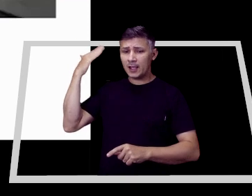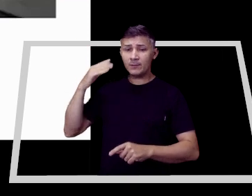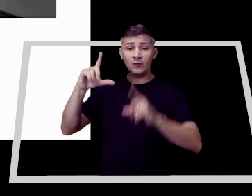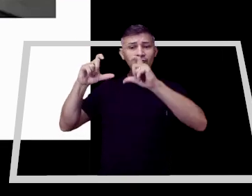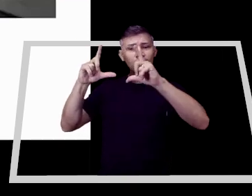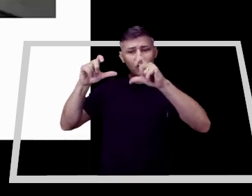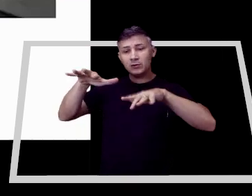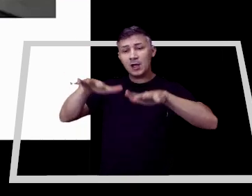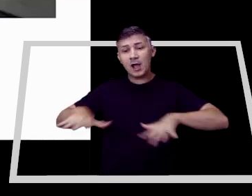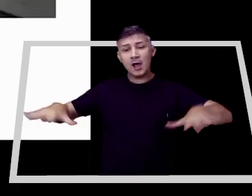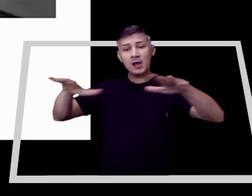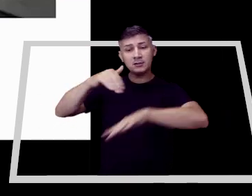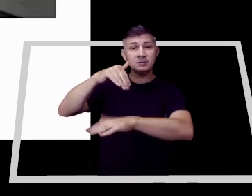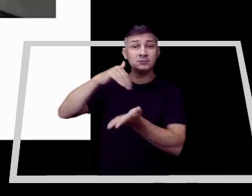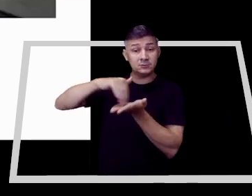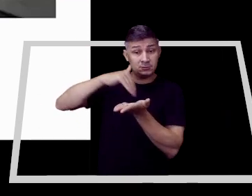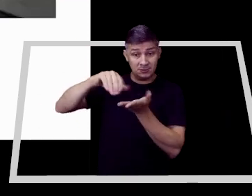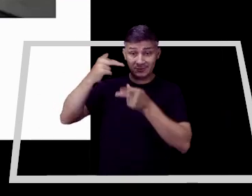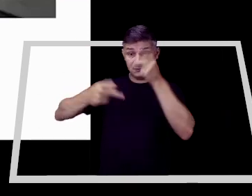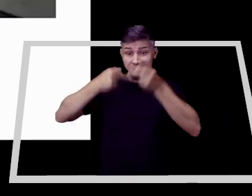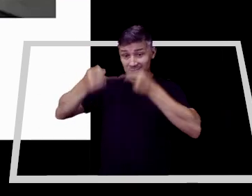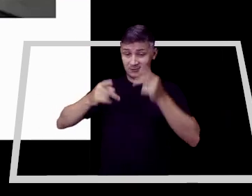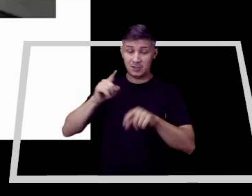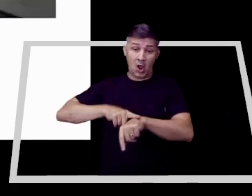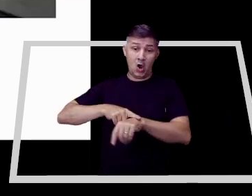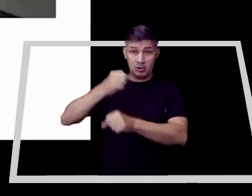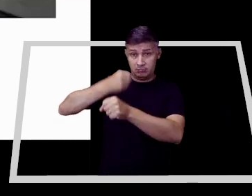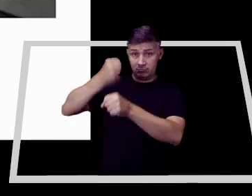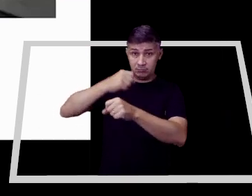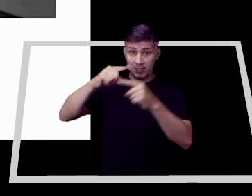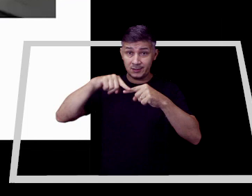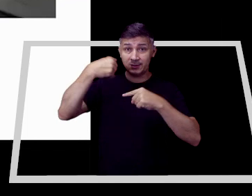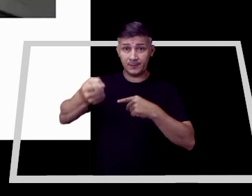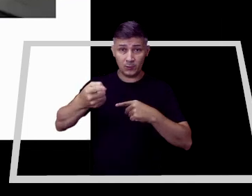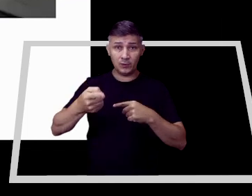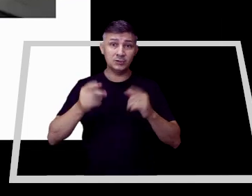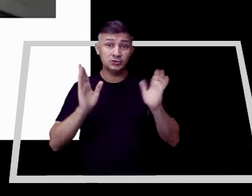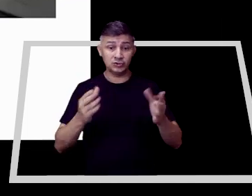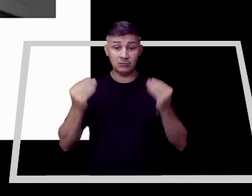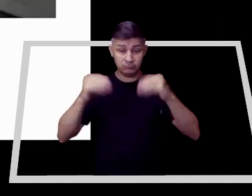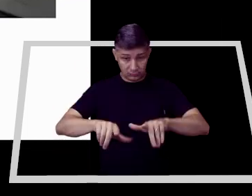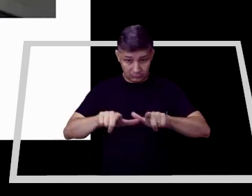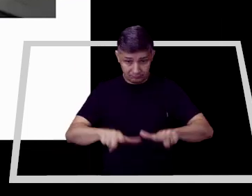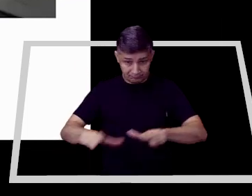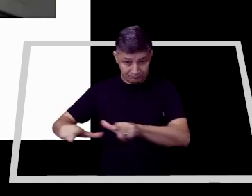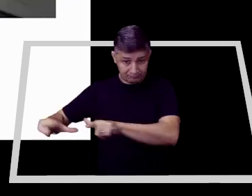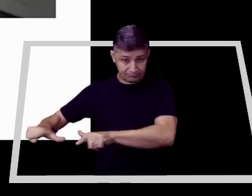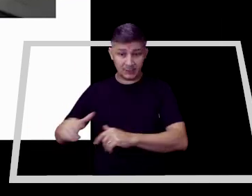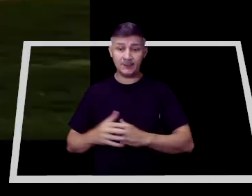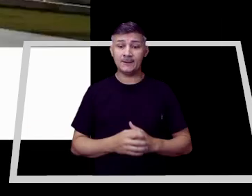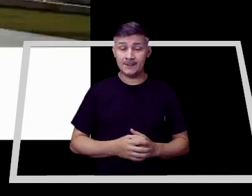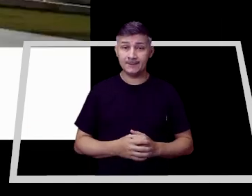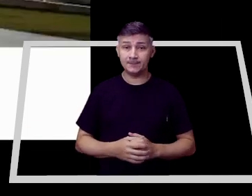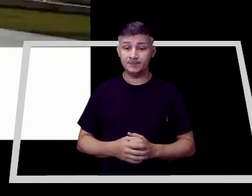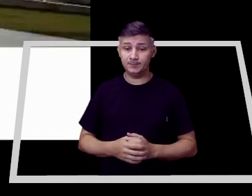dessa área dos escritórios que a gente falou durante a obra, ainda logo depois da colocação do piso